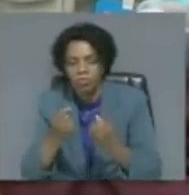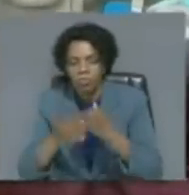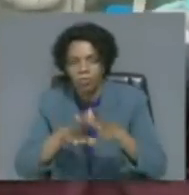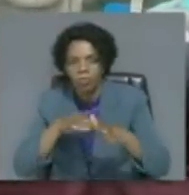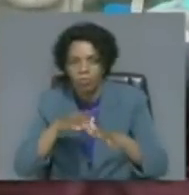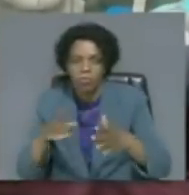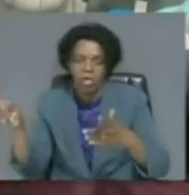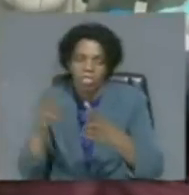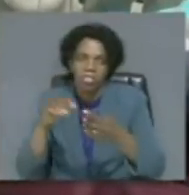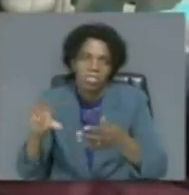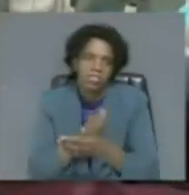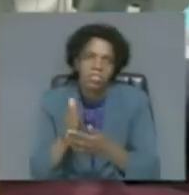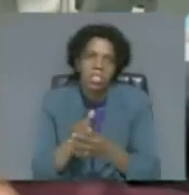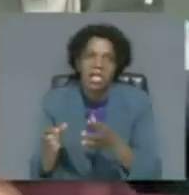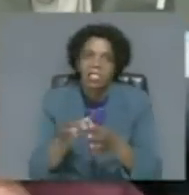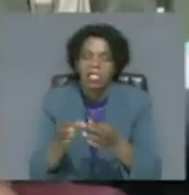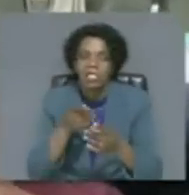a partir de